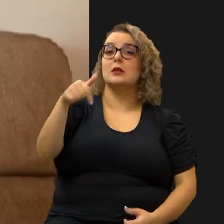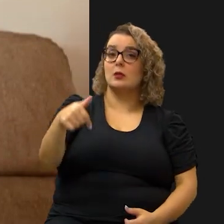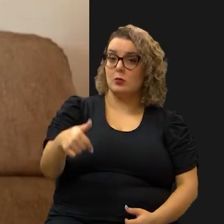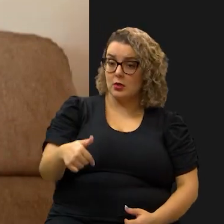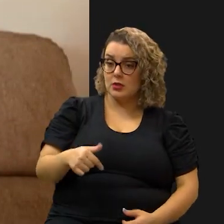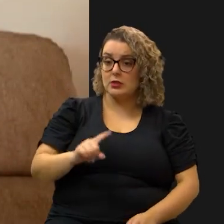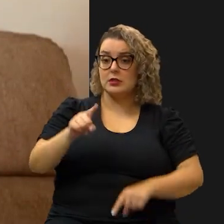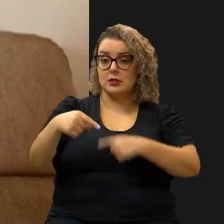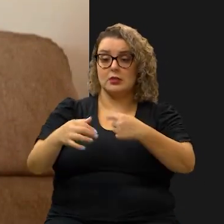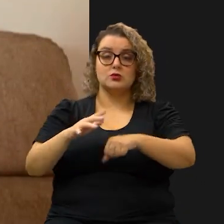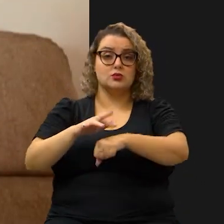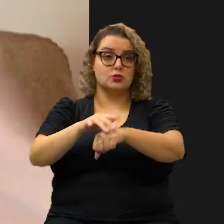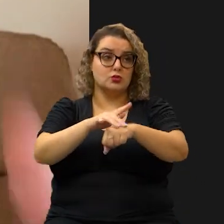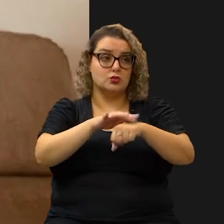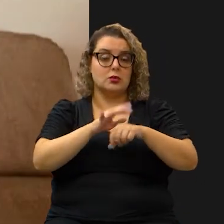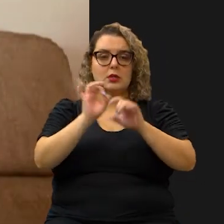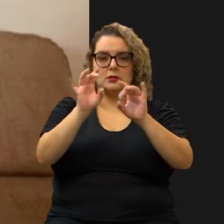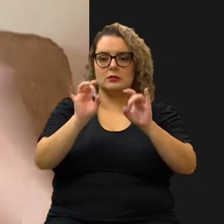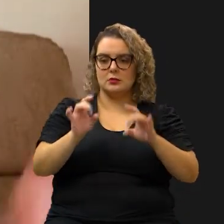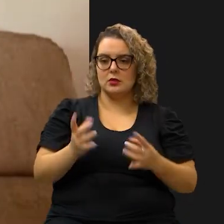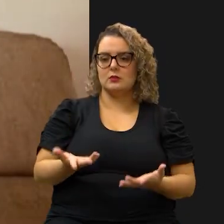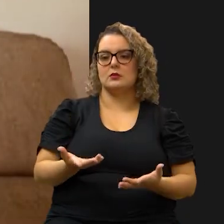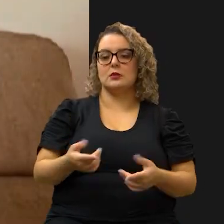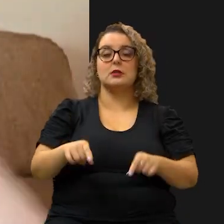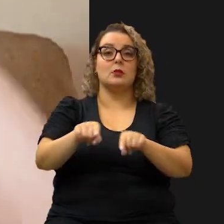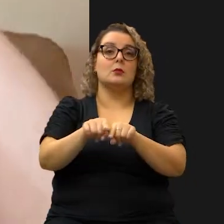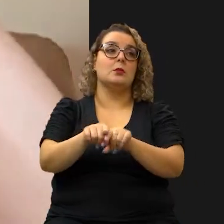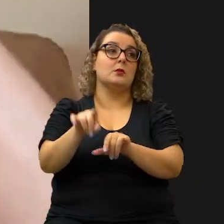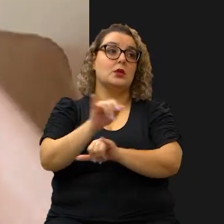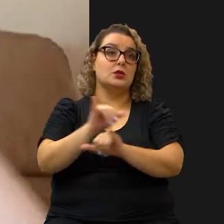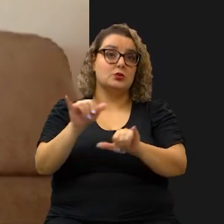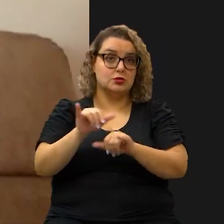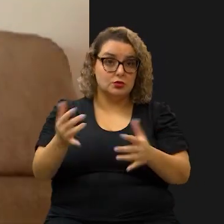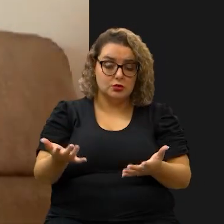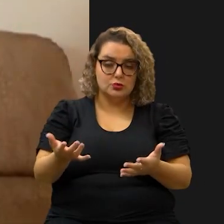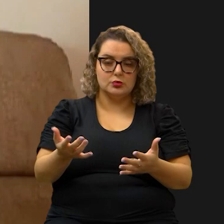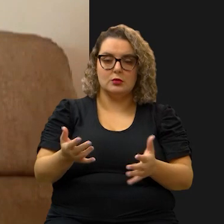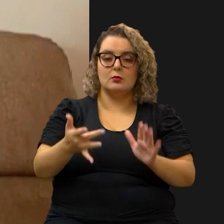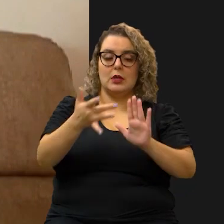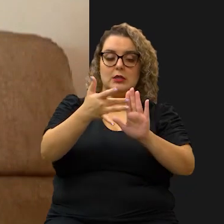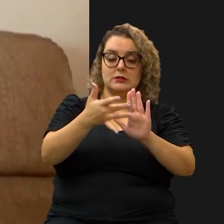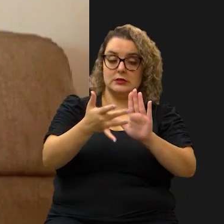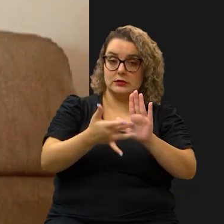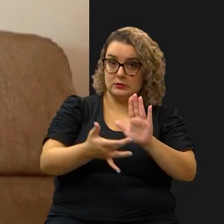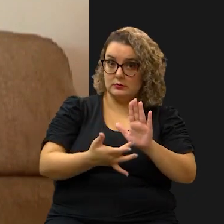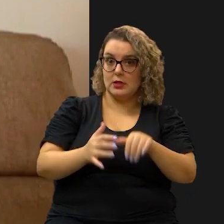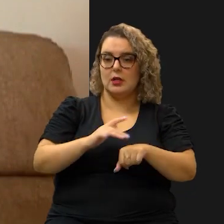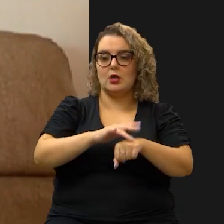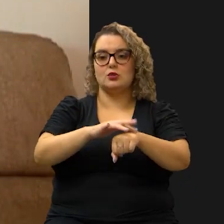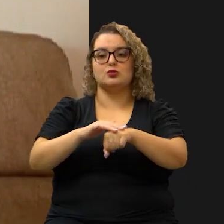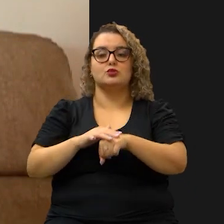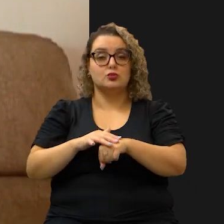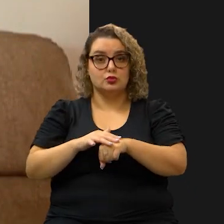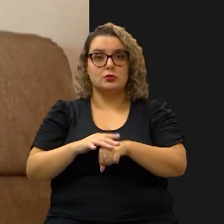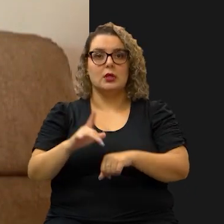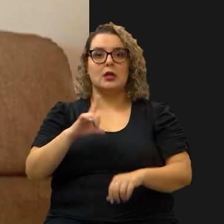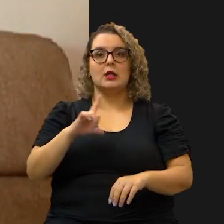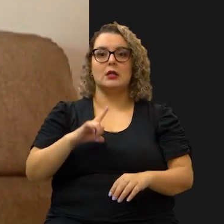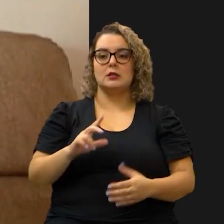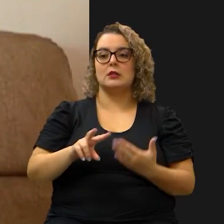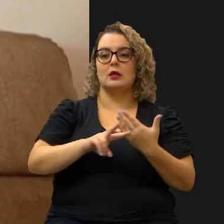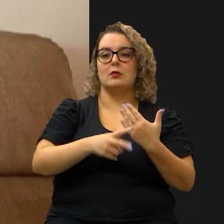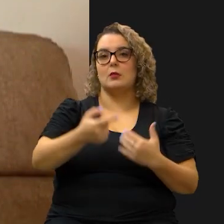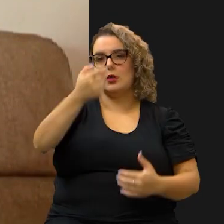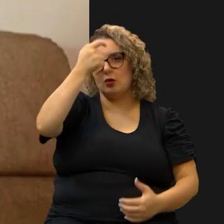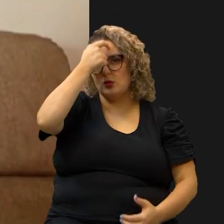mama, e aí, com isso, as outras especialidades acabaram também colocando mais em pauta as doenças,